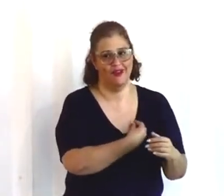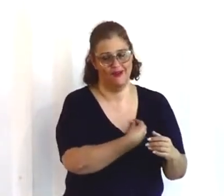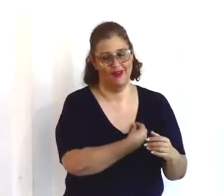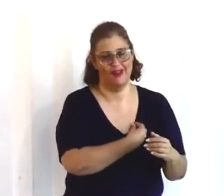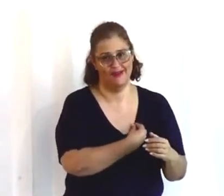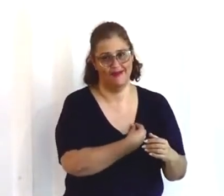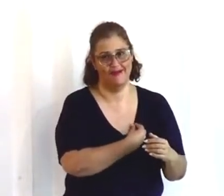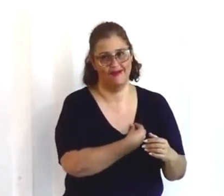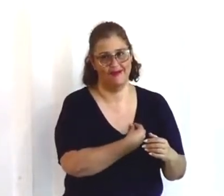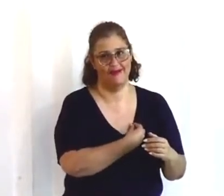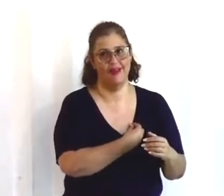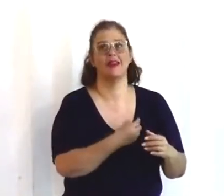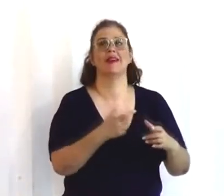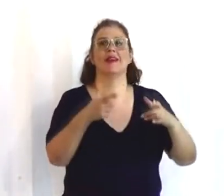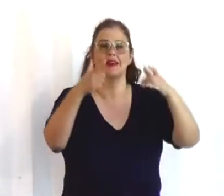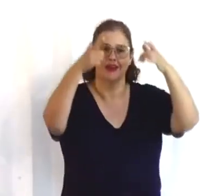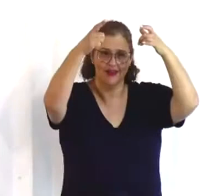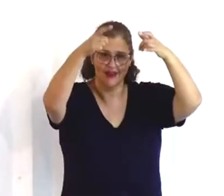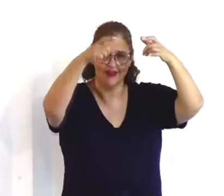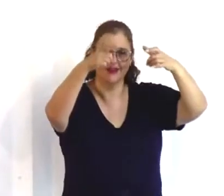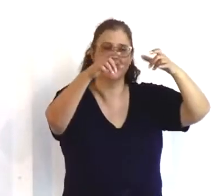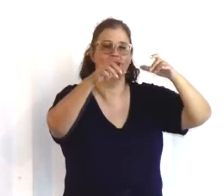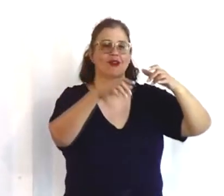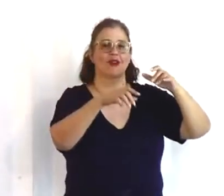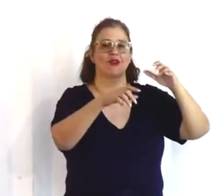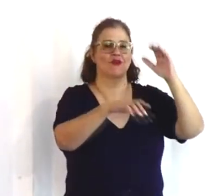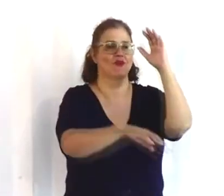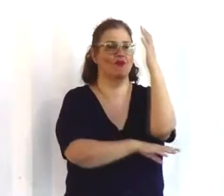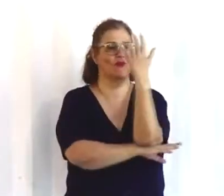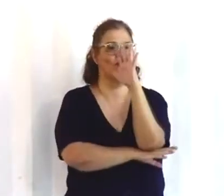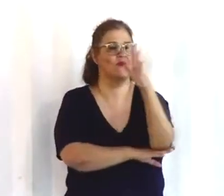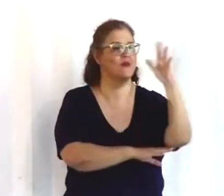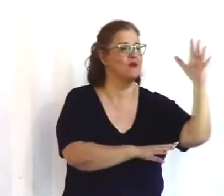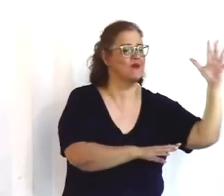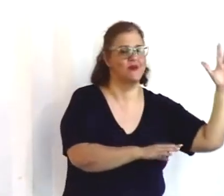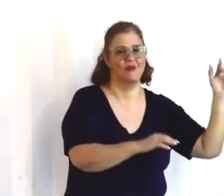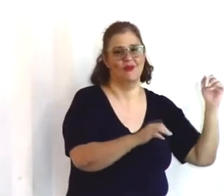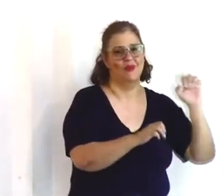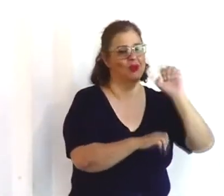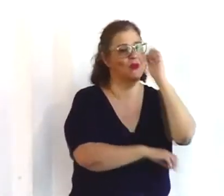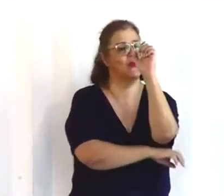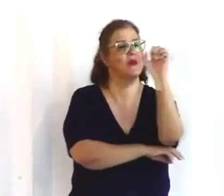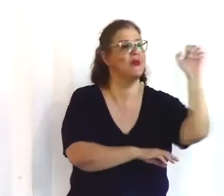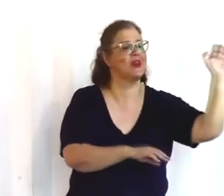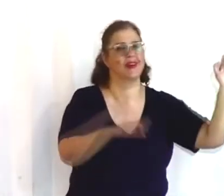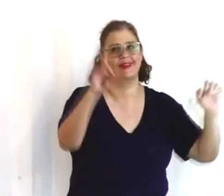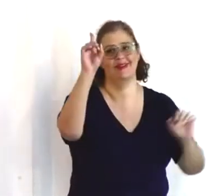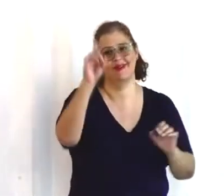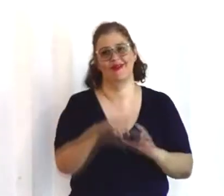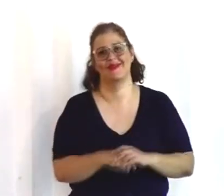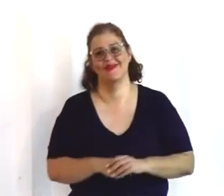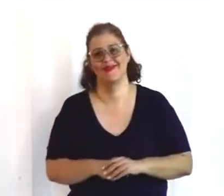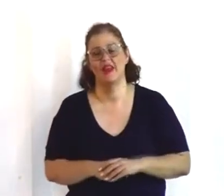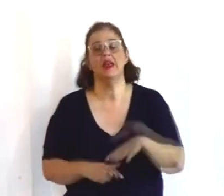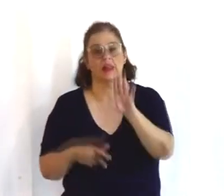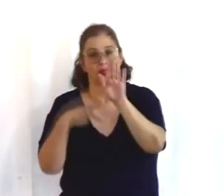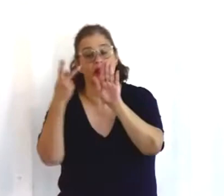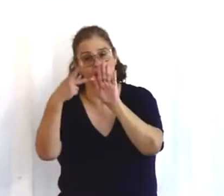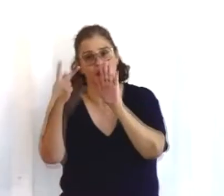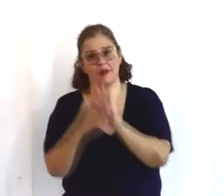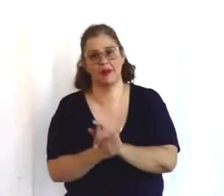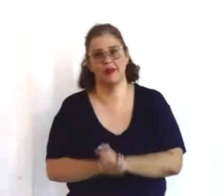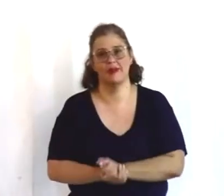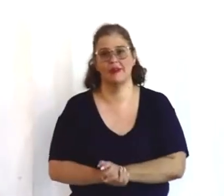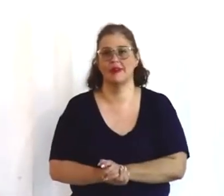Deus. Olha que coisa linda, meus irmãos. Há uma promessa de que um dia nós nos alimentaremos